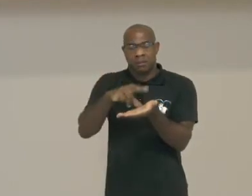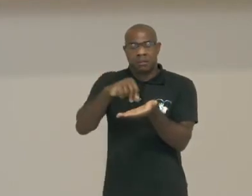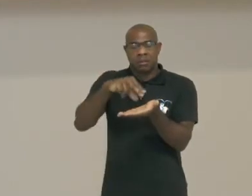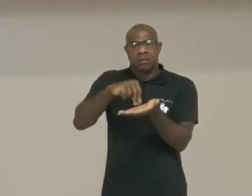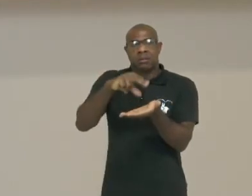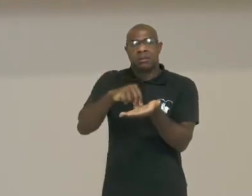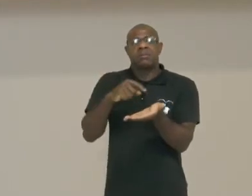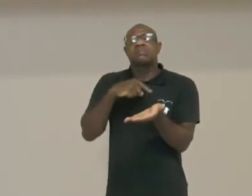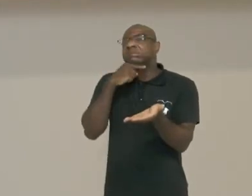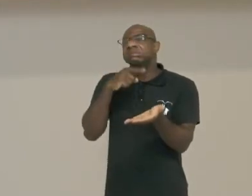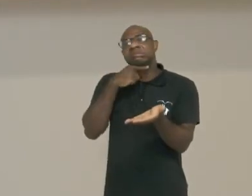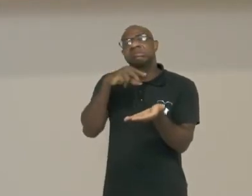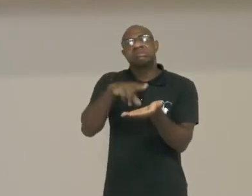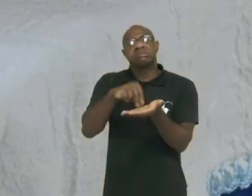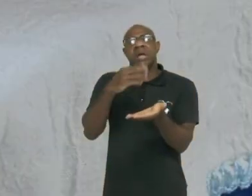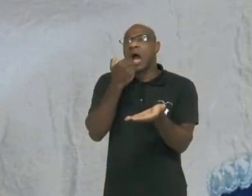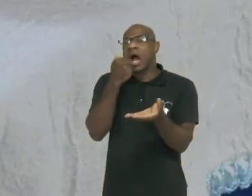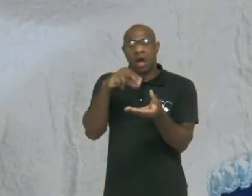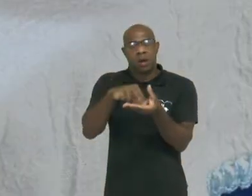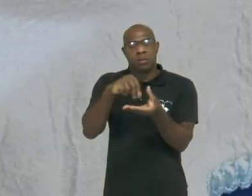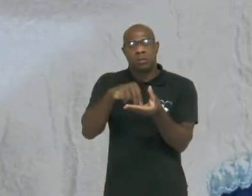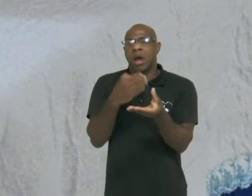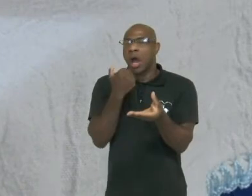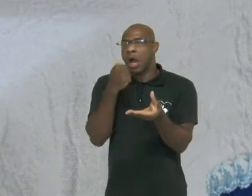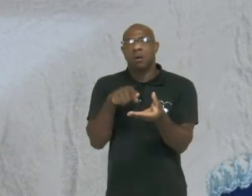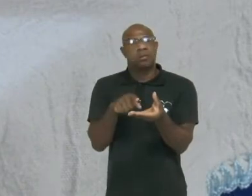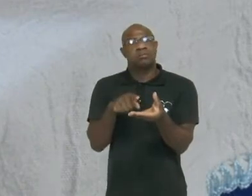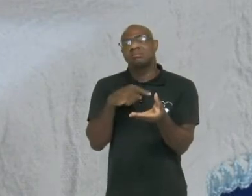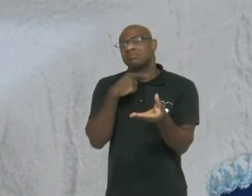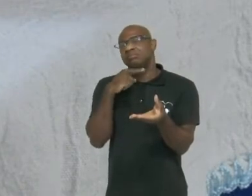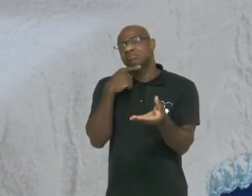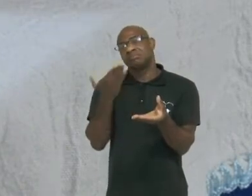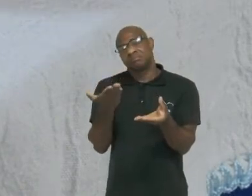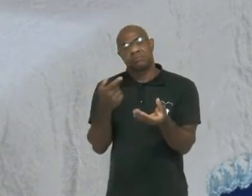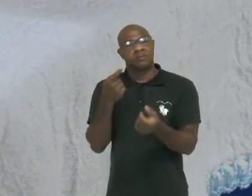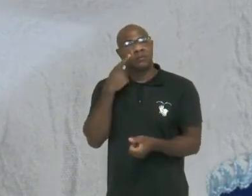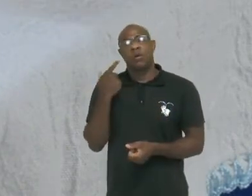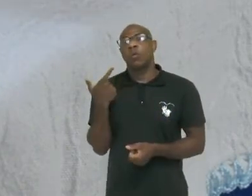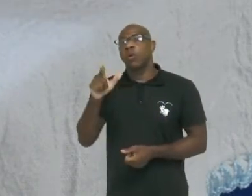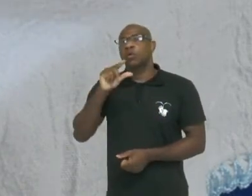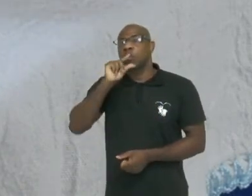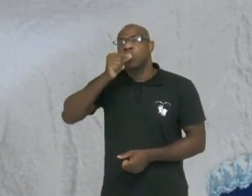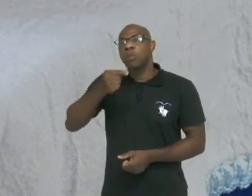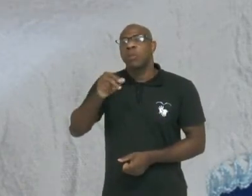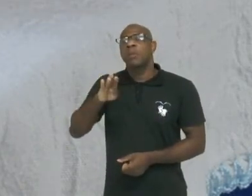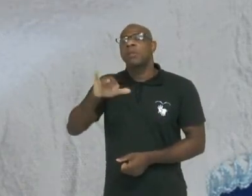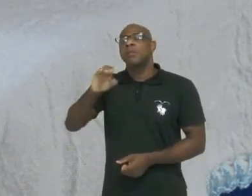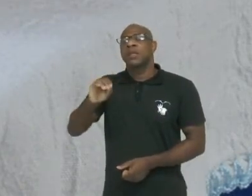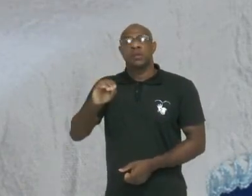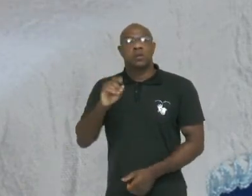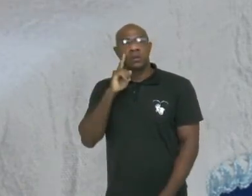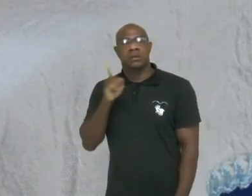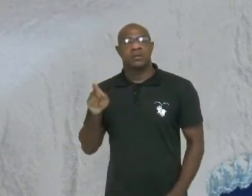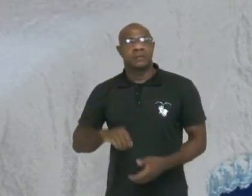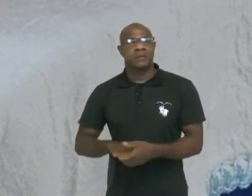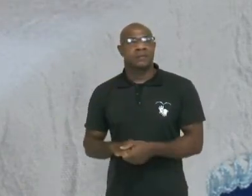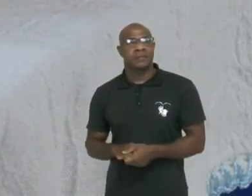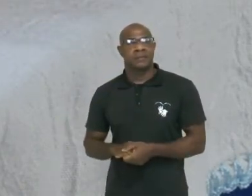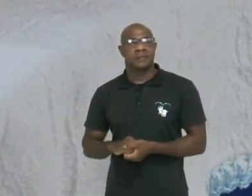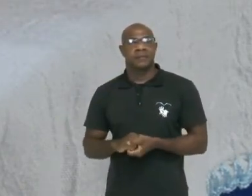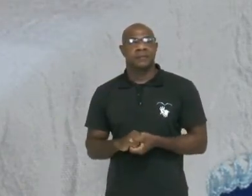não é adaptado para esse tipo de alimento. Vamos então usar um outro bico. Esse outro bico